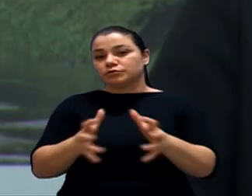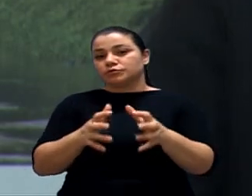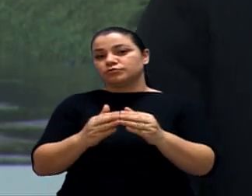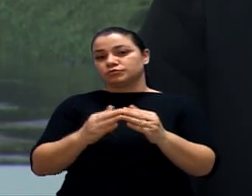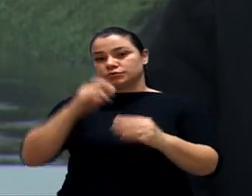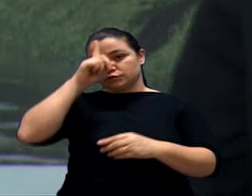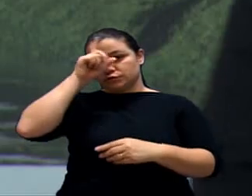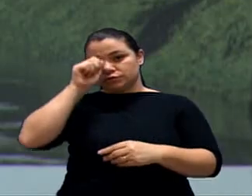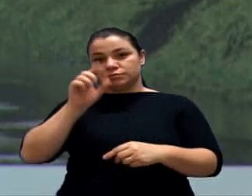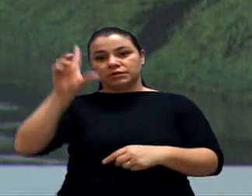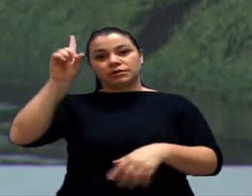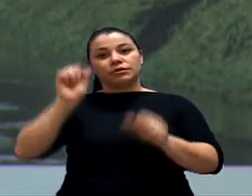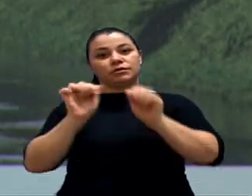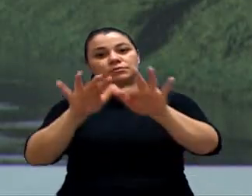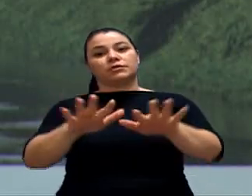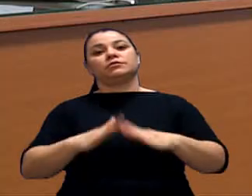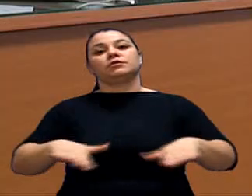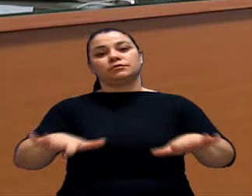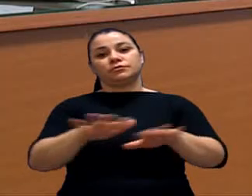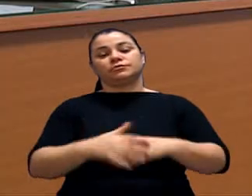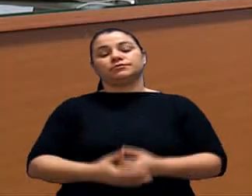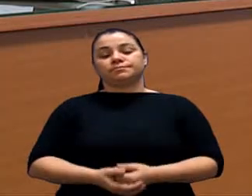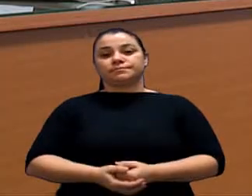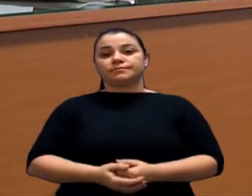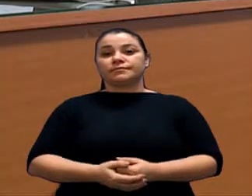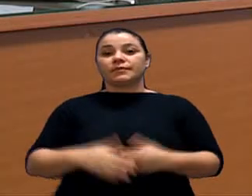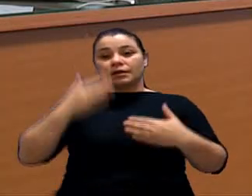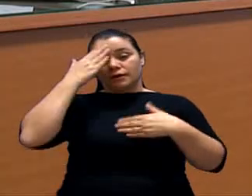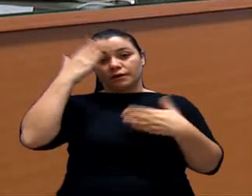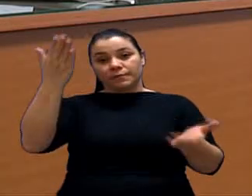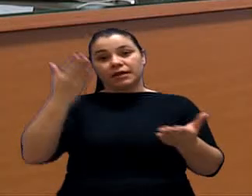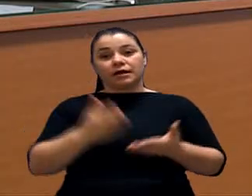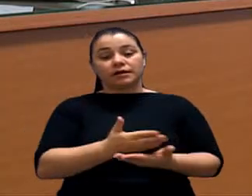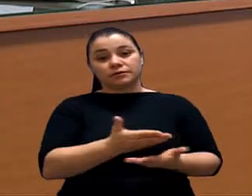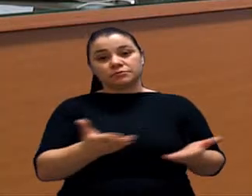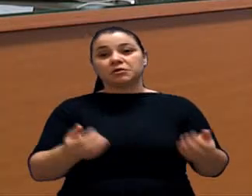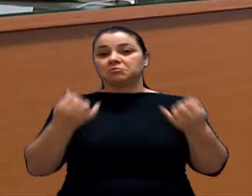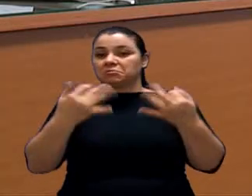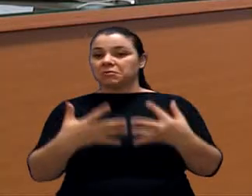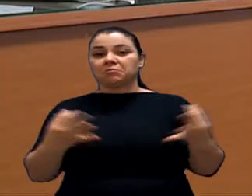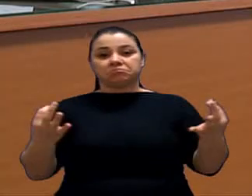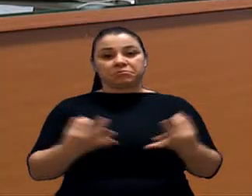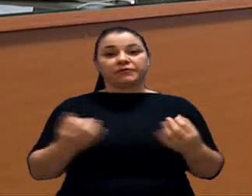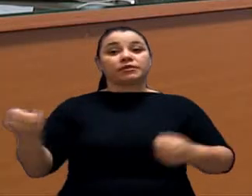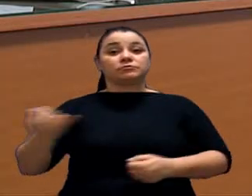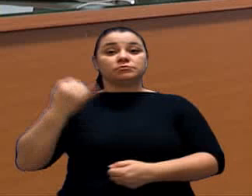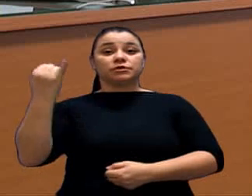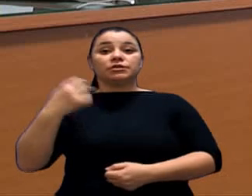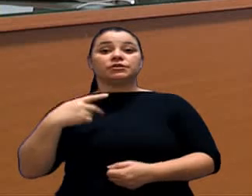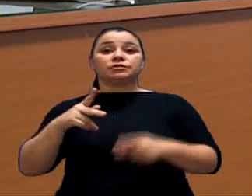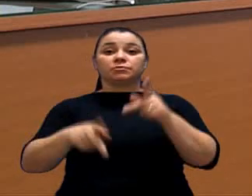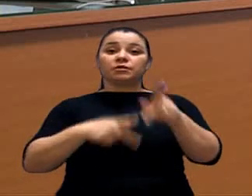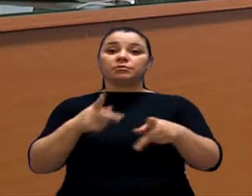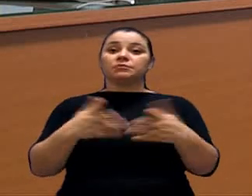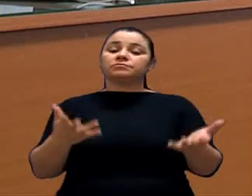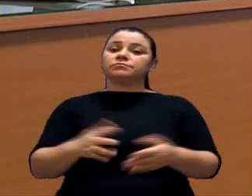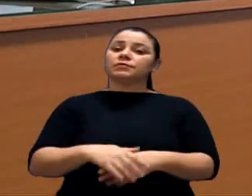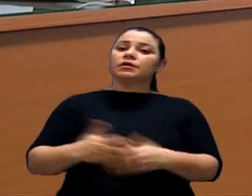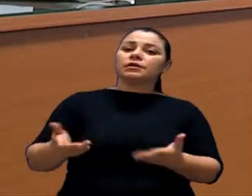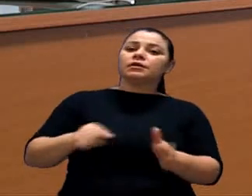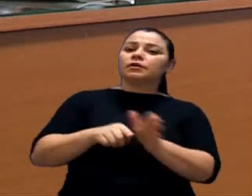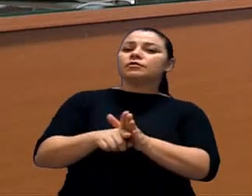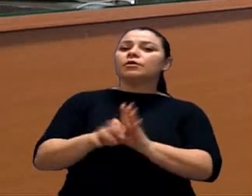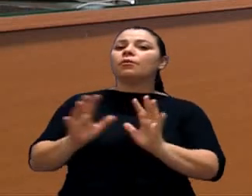hospitalar. Deus abençoe a todos. Obrigado, vereador Fábio Simoa, pelo esclarecimento. Essa informação é importante para a nossa população. Vereador Silvano, enquanto o senhor